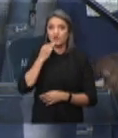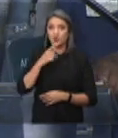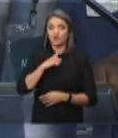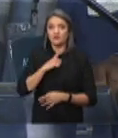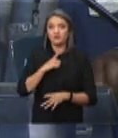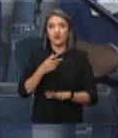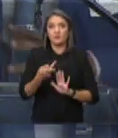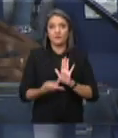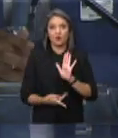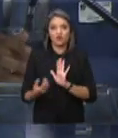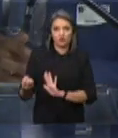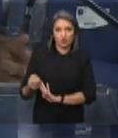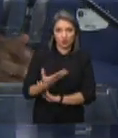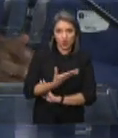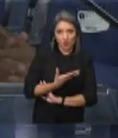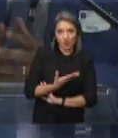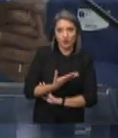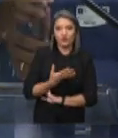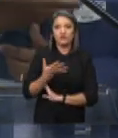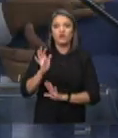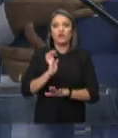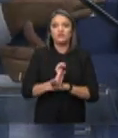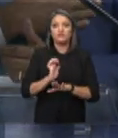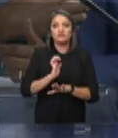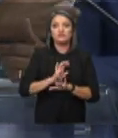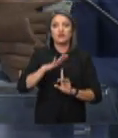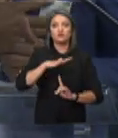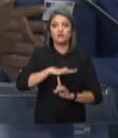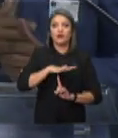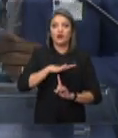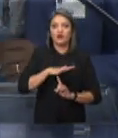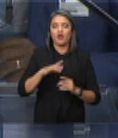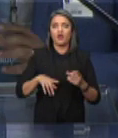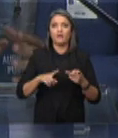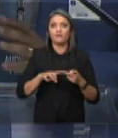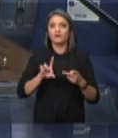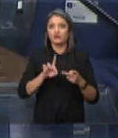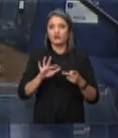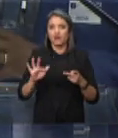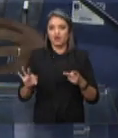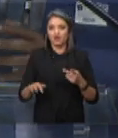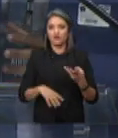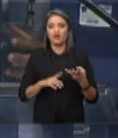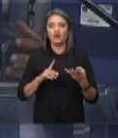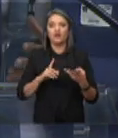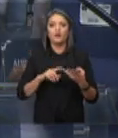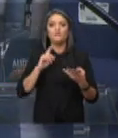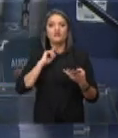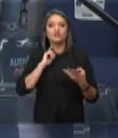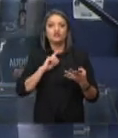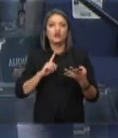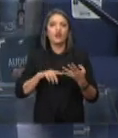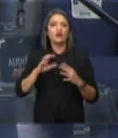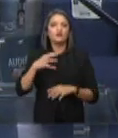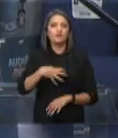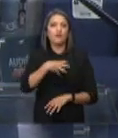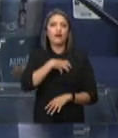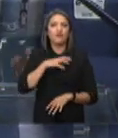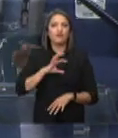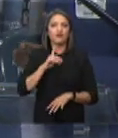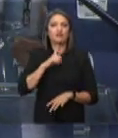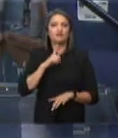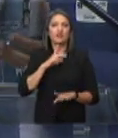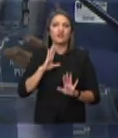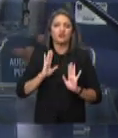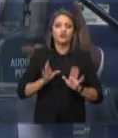projetos piloto né aí nos estados do Paraná é e Distrito Federal Minas Gerais e Bahia com fomentos de